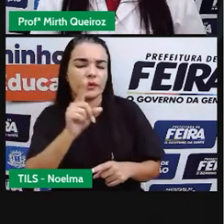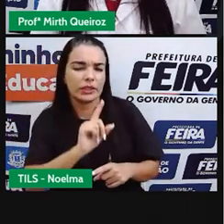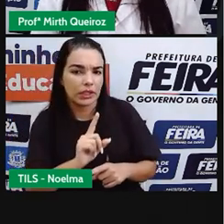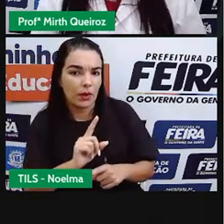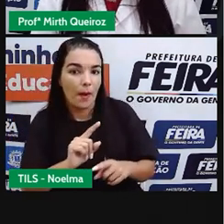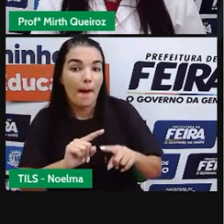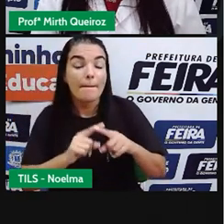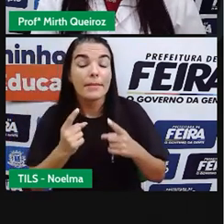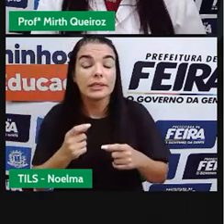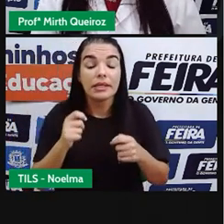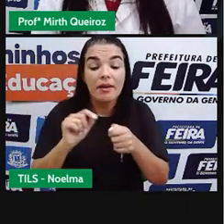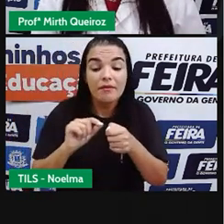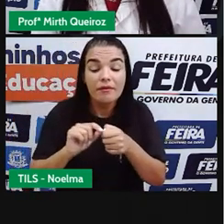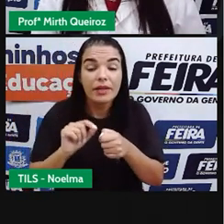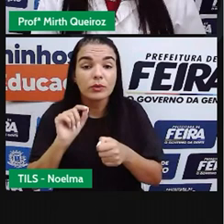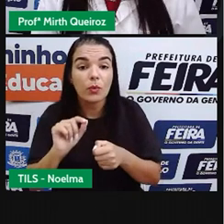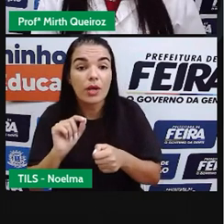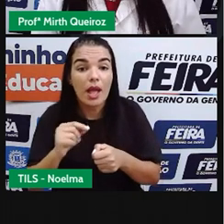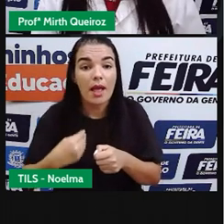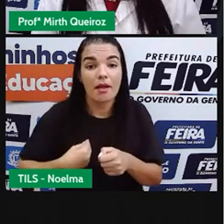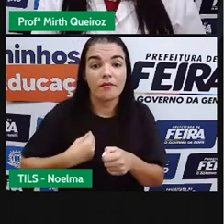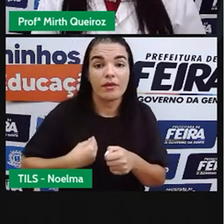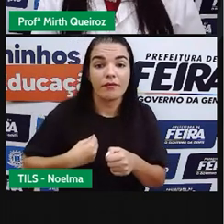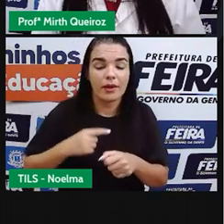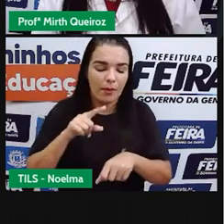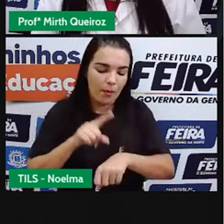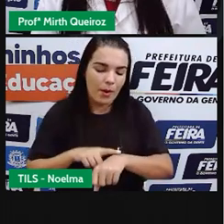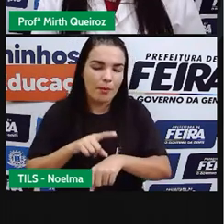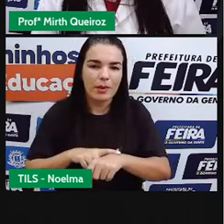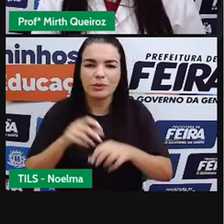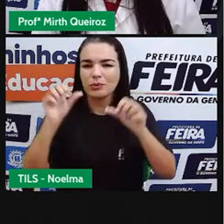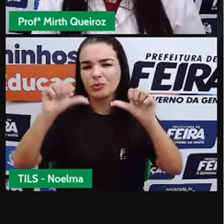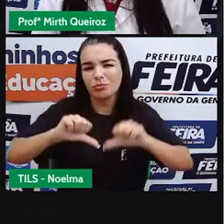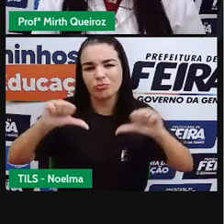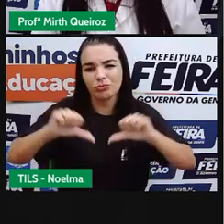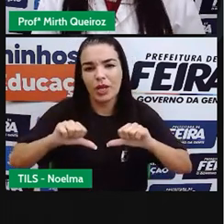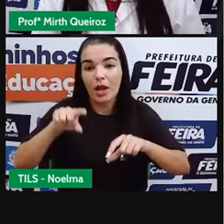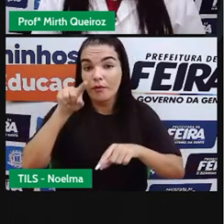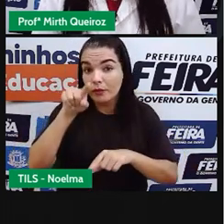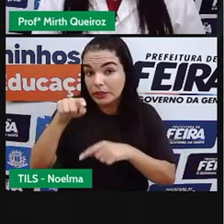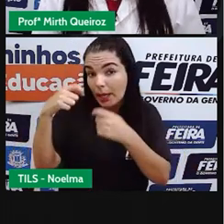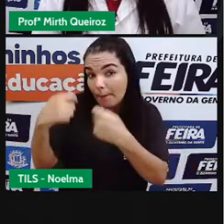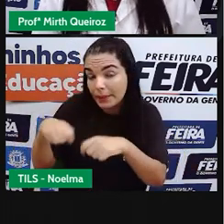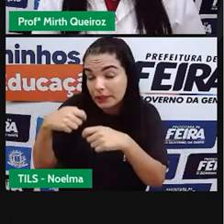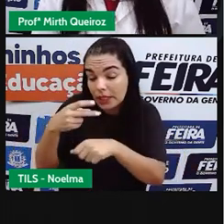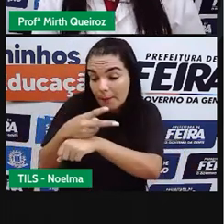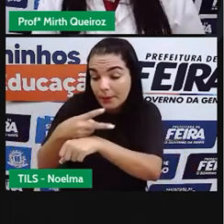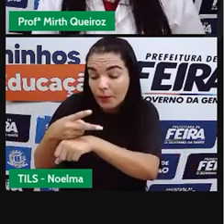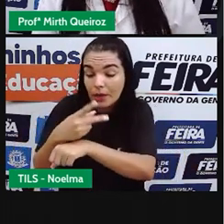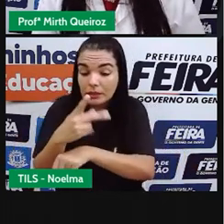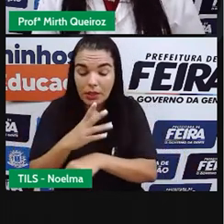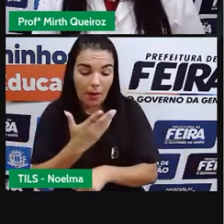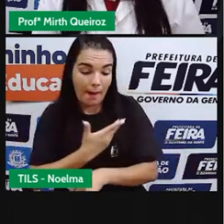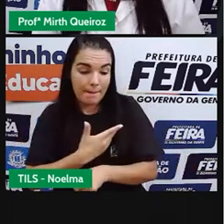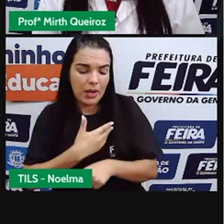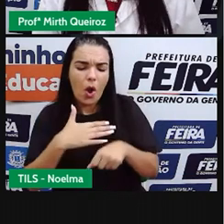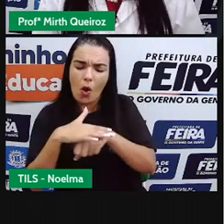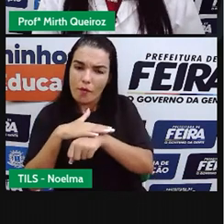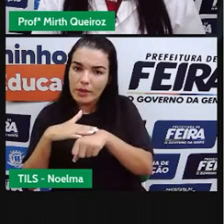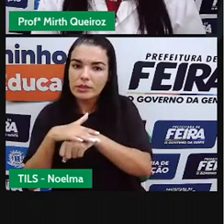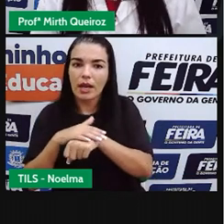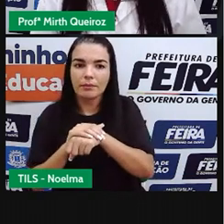você. Ele apenas viveu um momento infeliz. Você precisa procurar seu amigo e conversar com